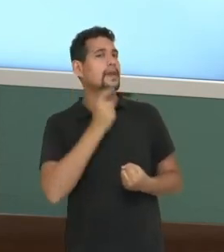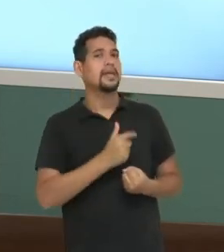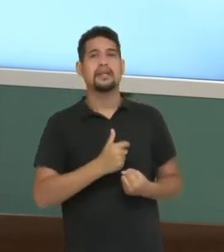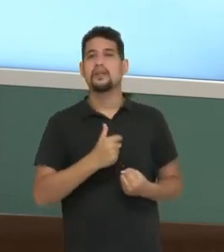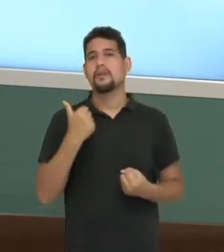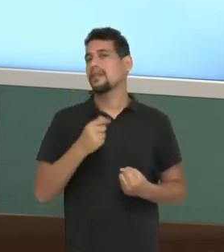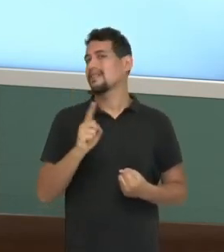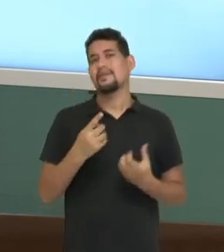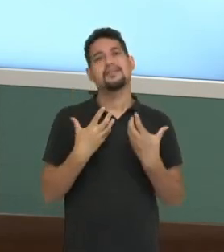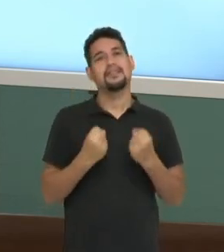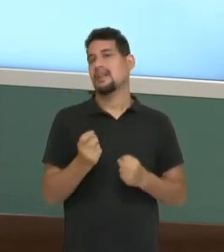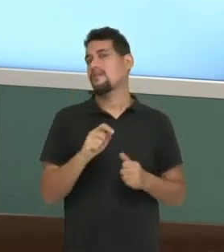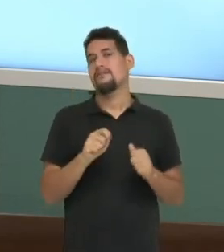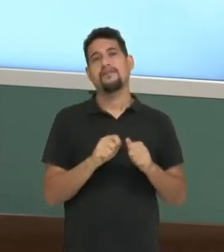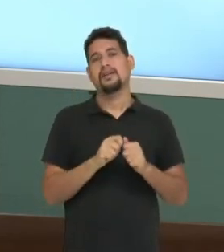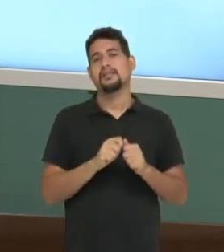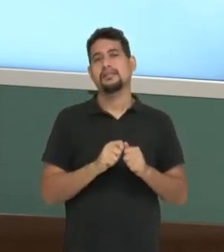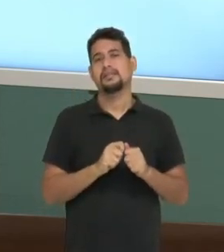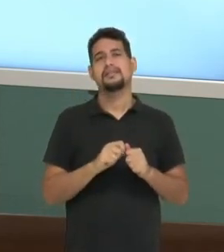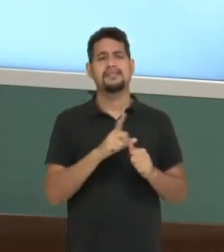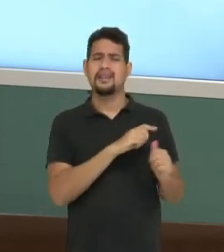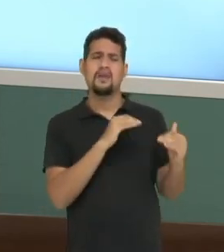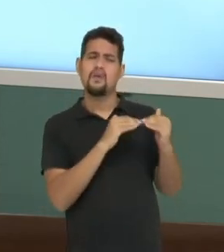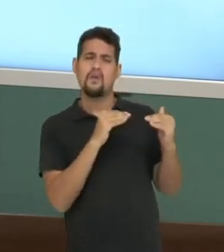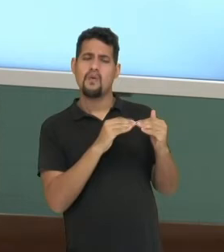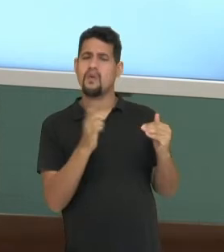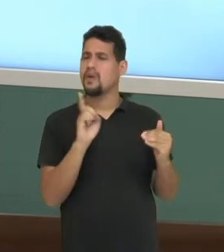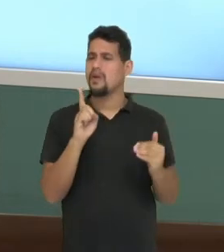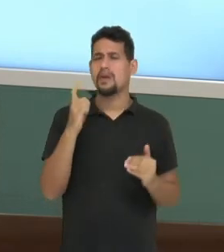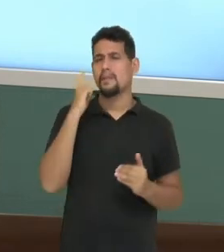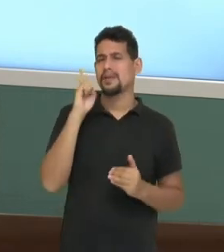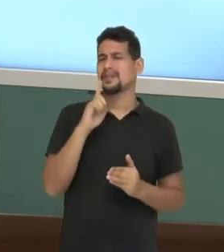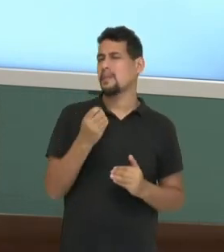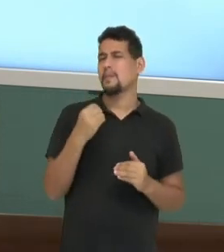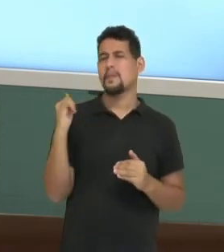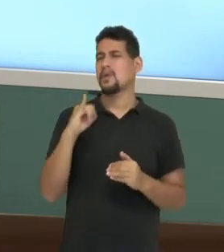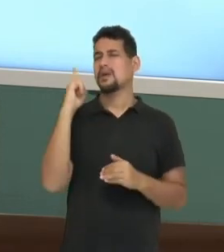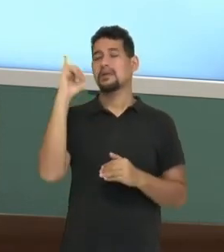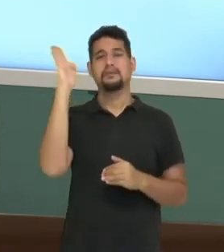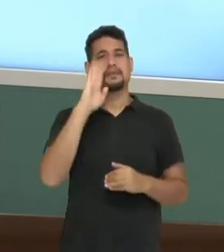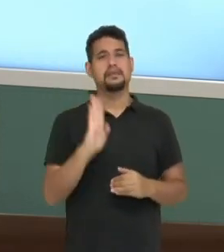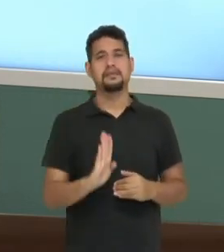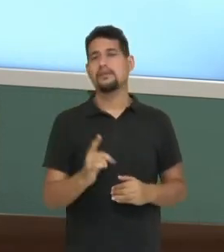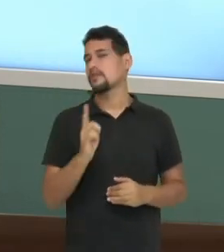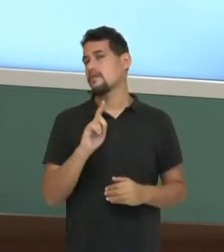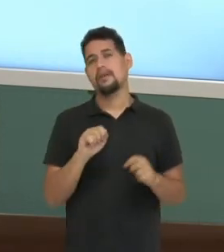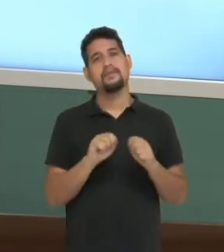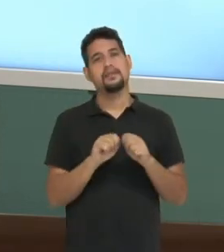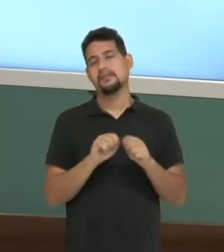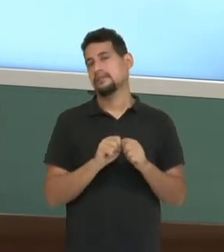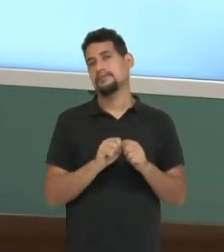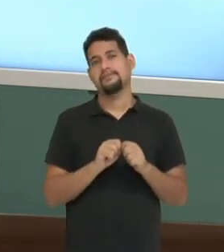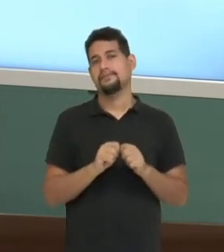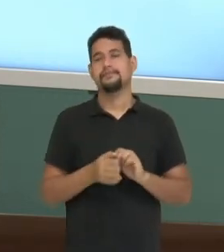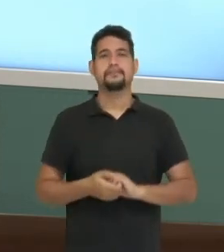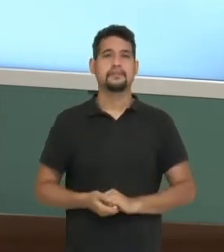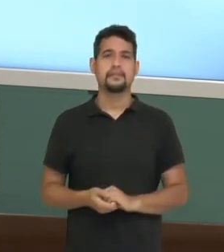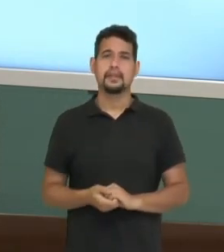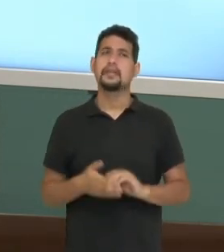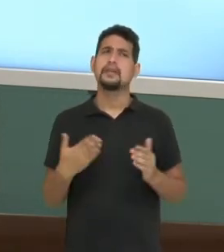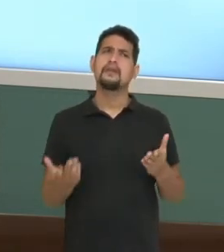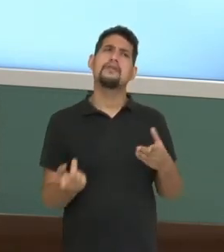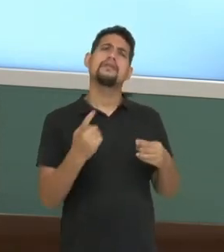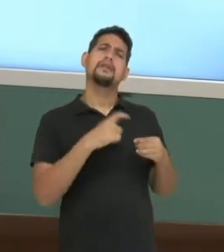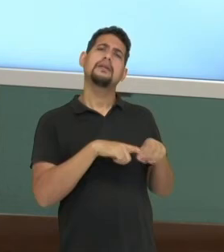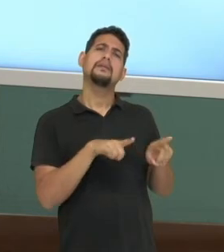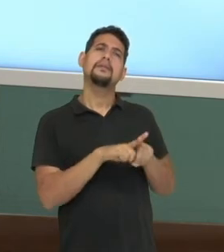cumpra-se. Se é uma ordem que ele não concorda ou que ele não acha válida para o Brasil, ele não vai cumprir essa ordem. Retornando